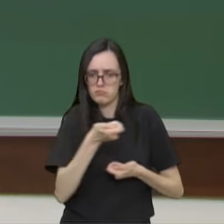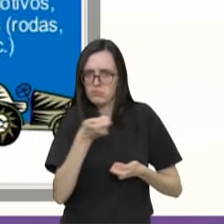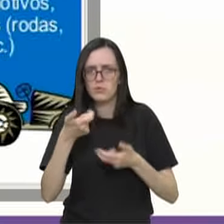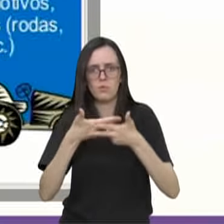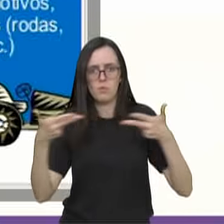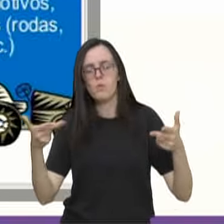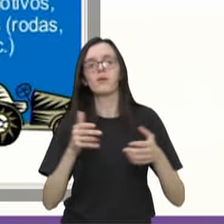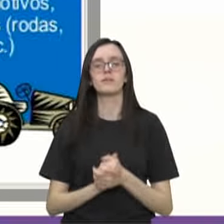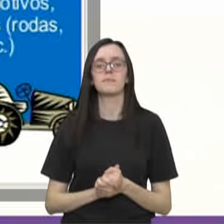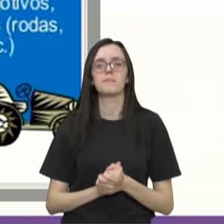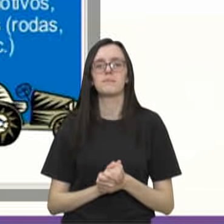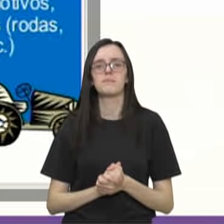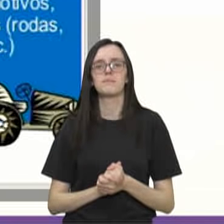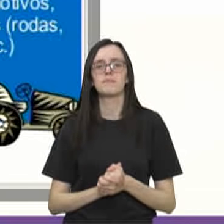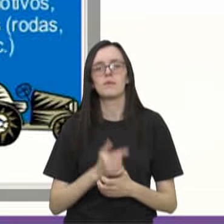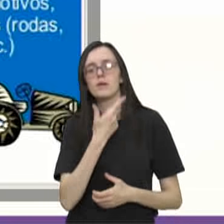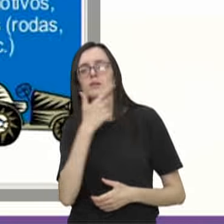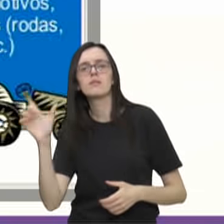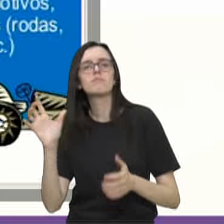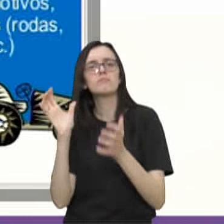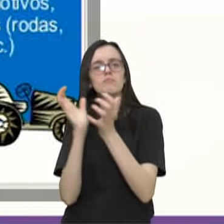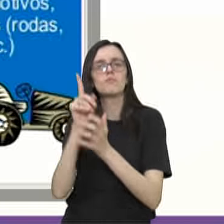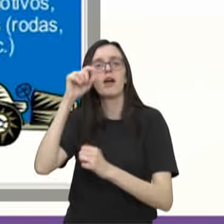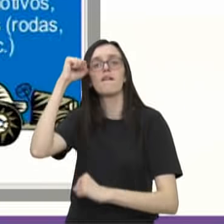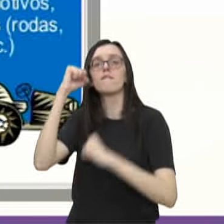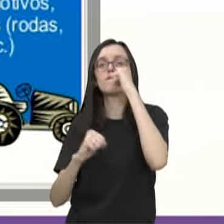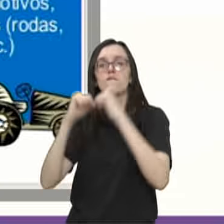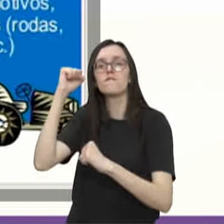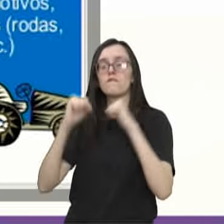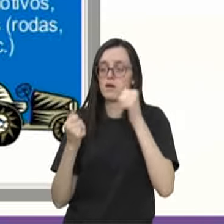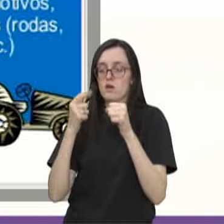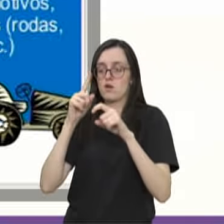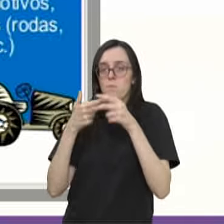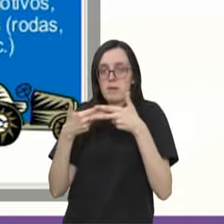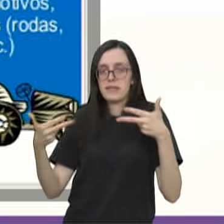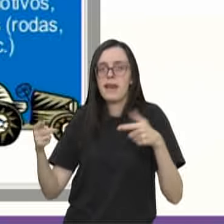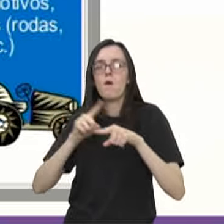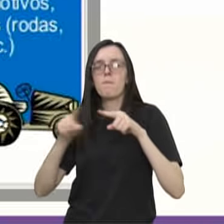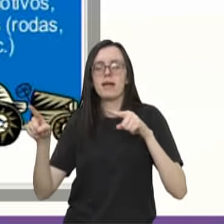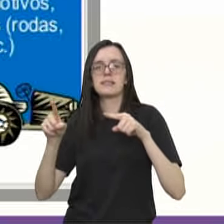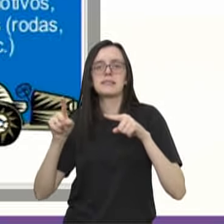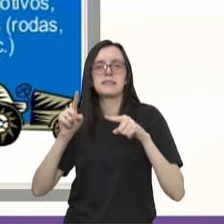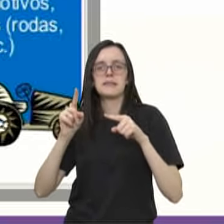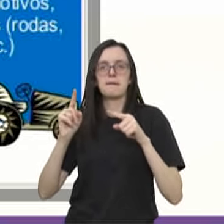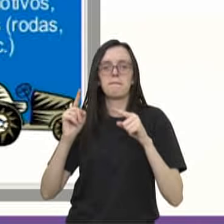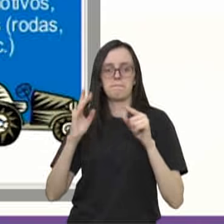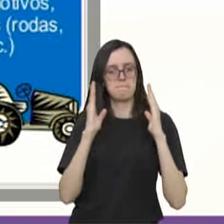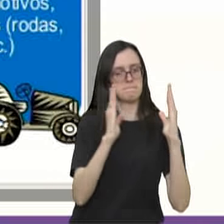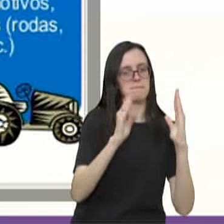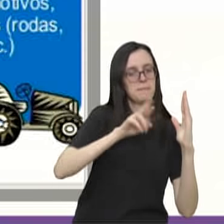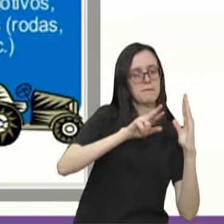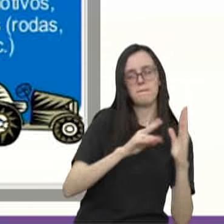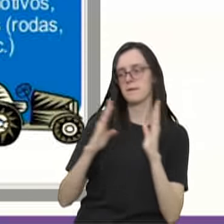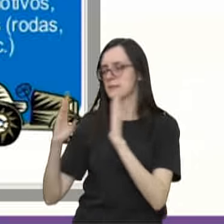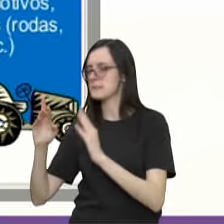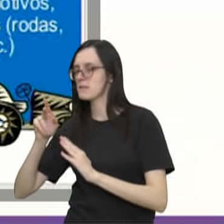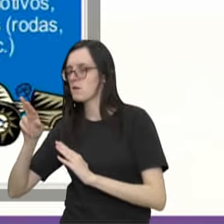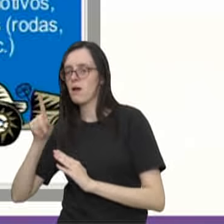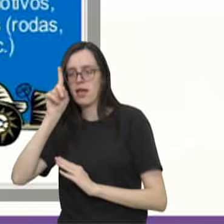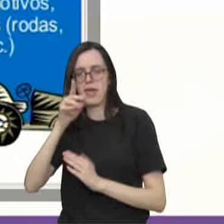e a indústria de bens intermediários o que que significa essa indústria de bens intermediários pessoal caracteriza-se pelo